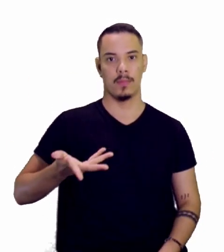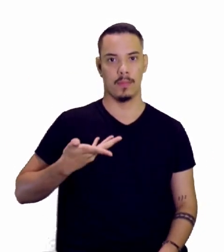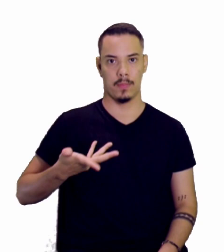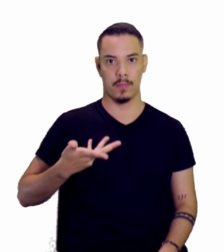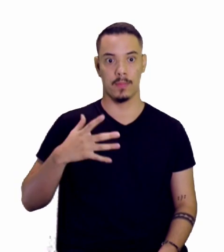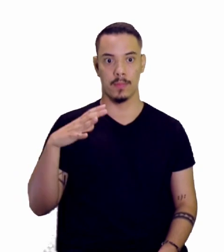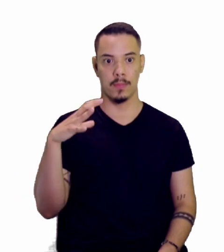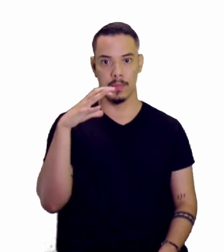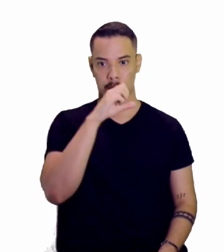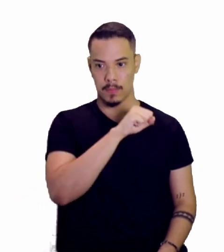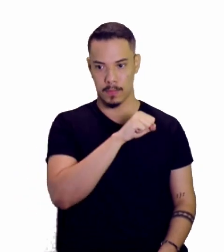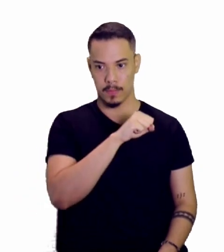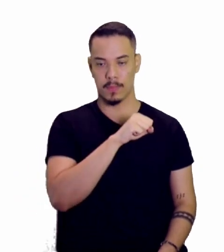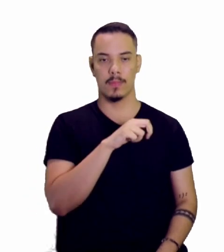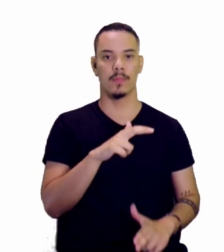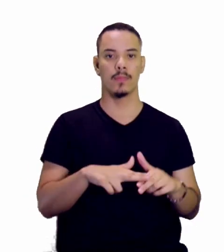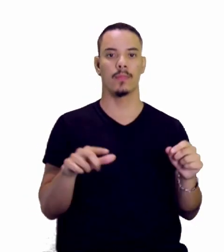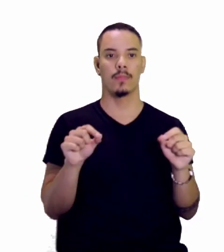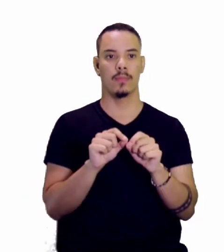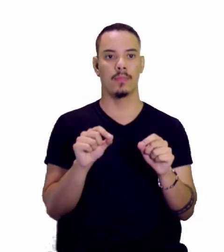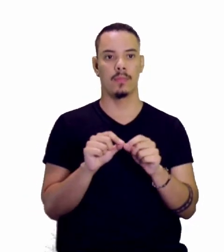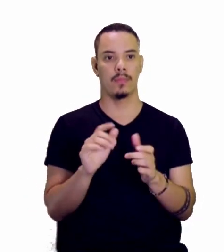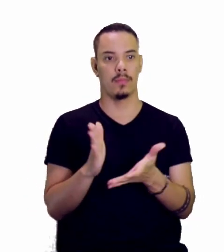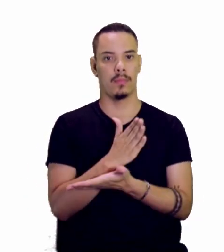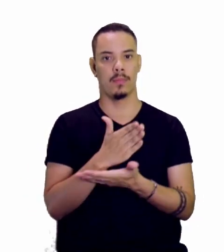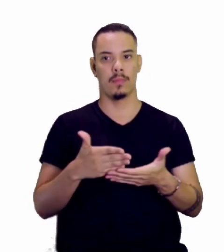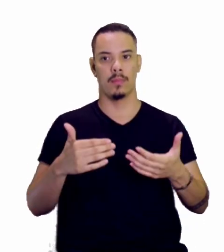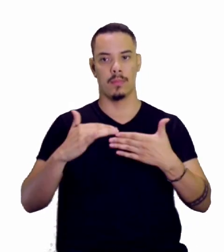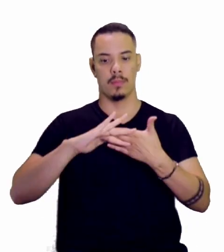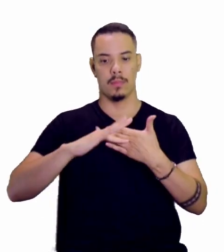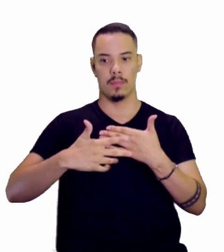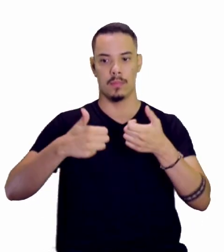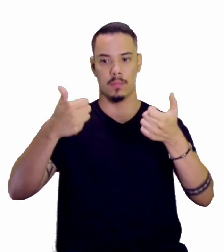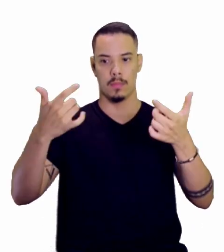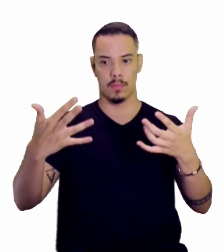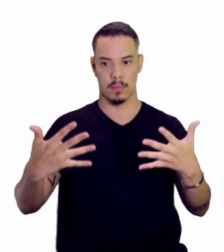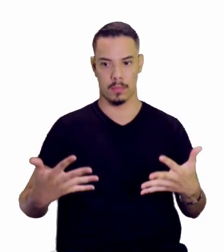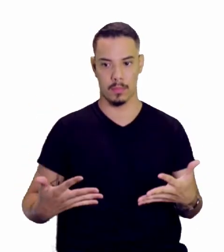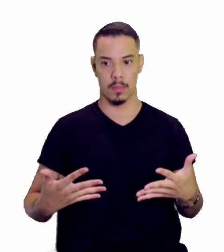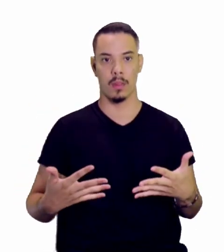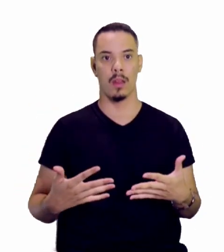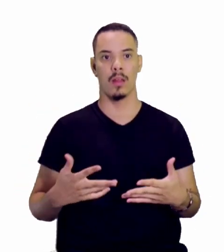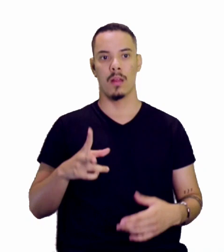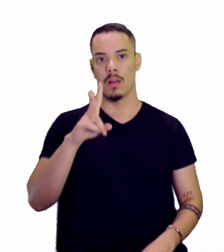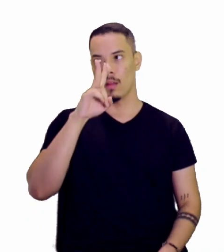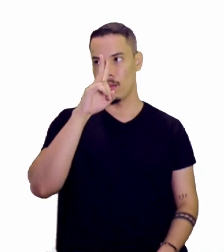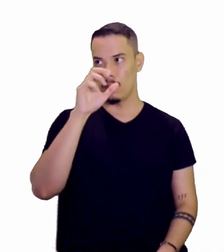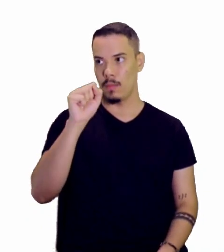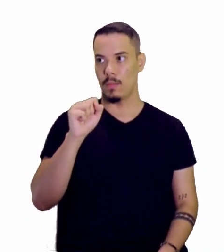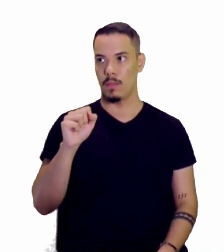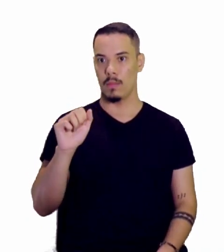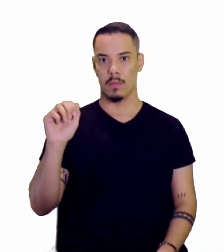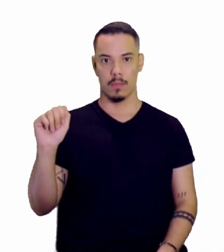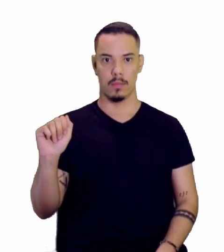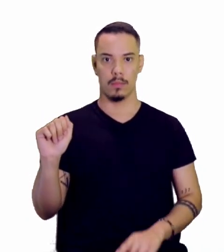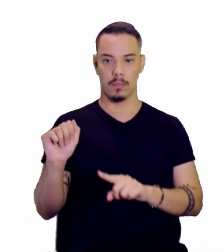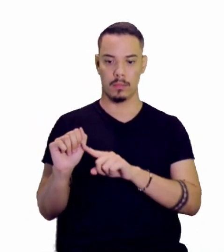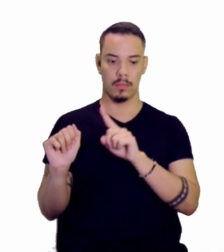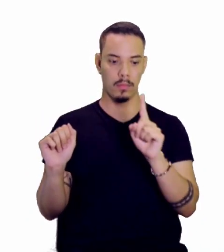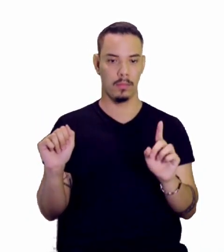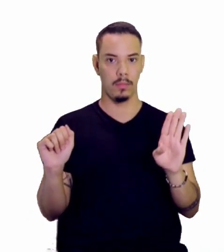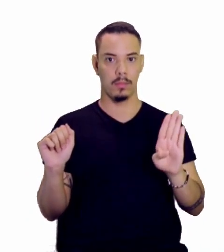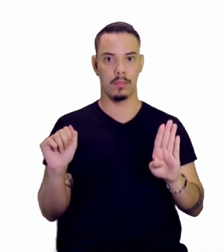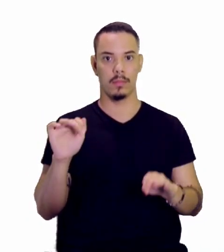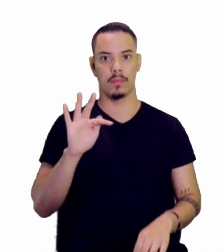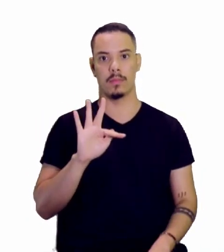aceleração, ok? Vamos fazer umas considerações. Olha só a consideração aqui, ó. Essa força transmitida de A para B, que é F a